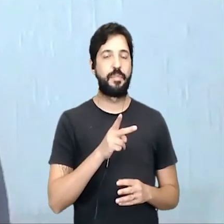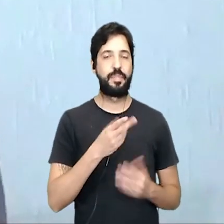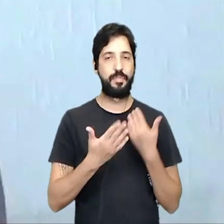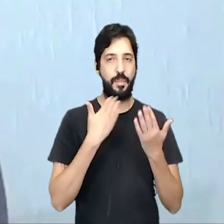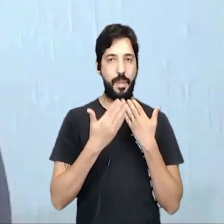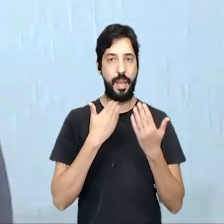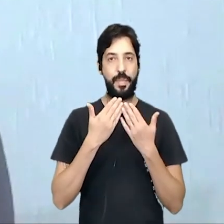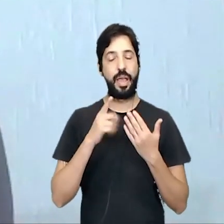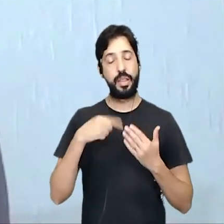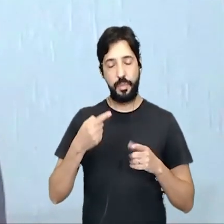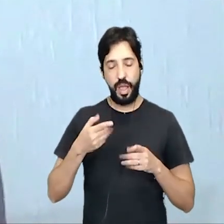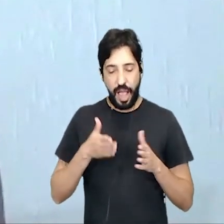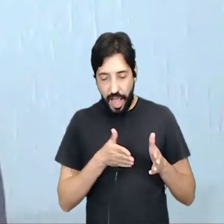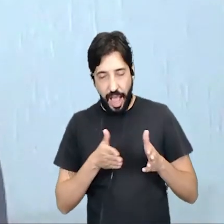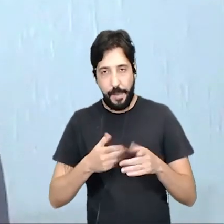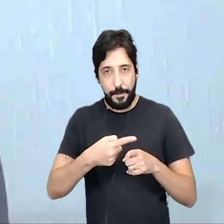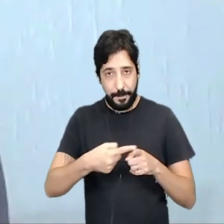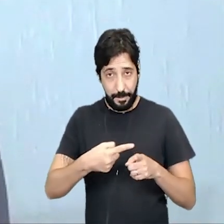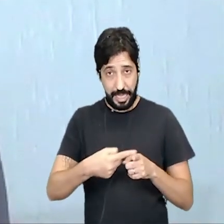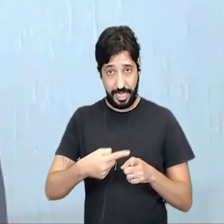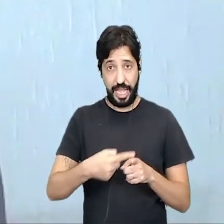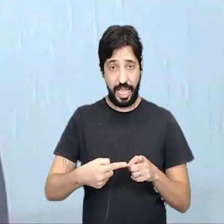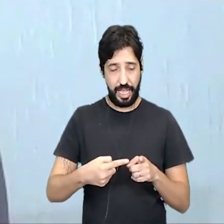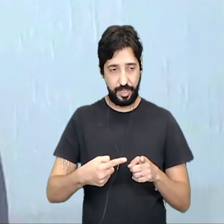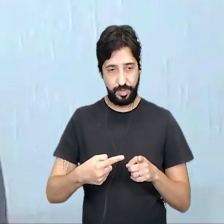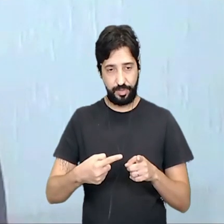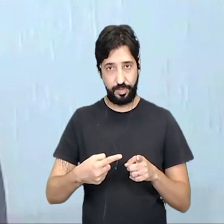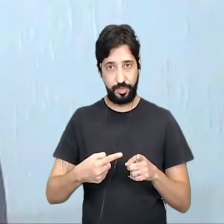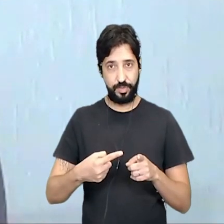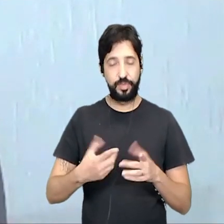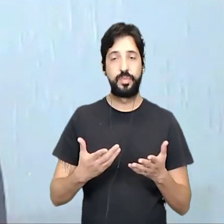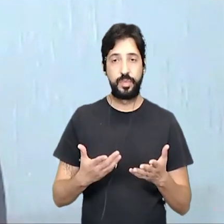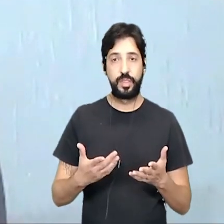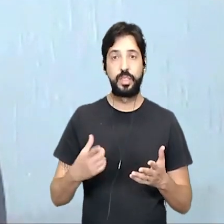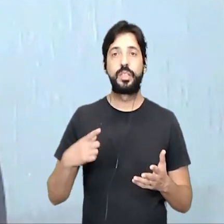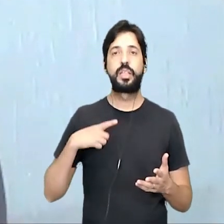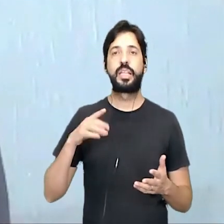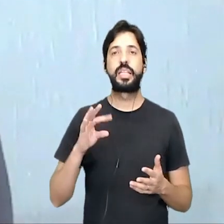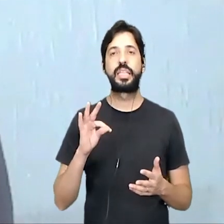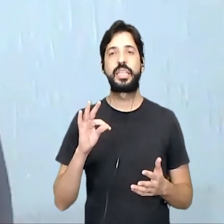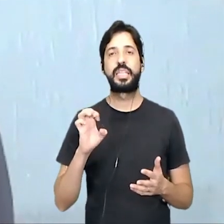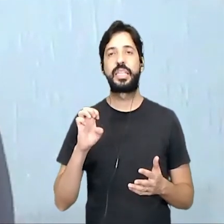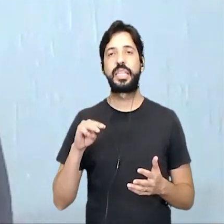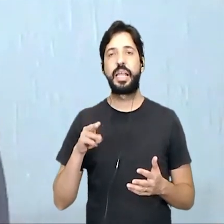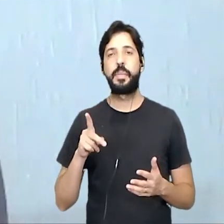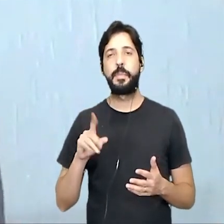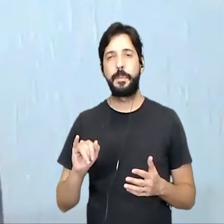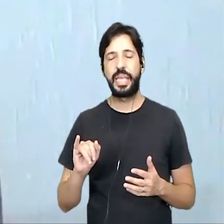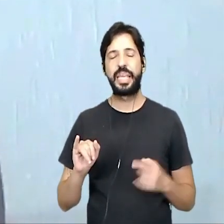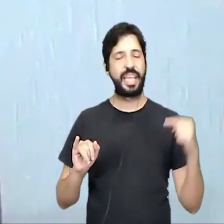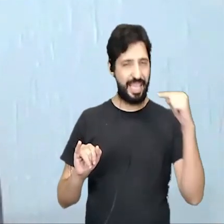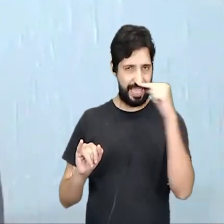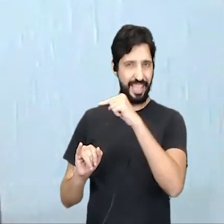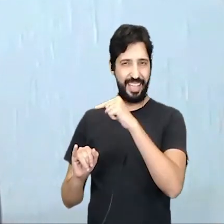chamando a gente para conversar. No meio do caminho, entre esses encontros e o Silêncio do Mundo, teve o Tepi,